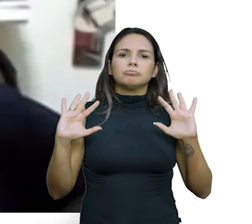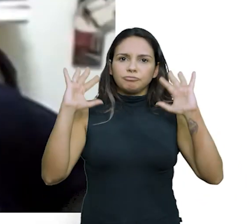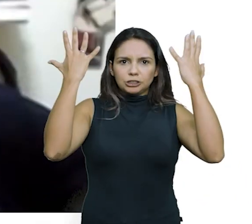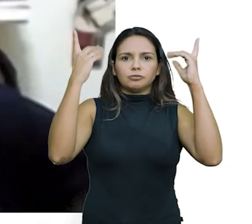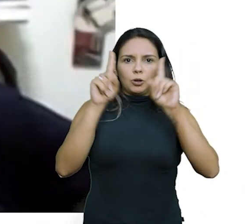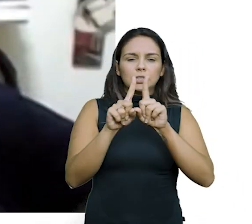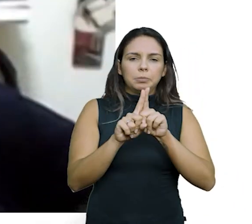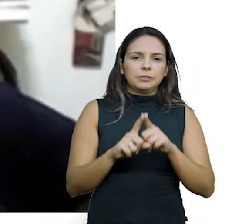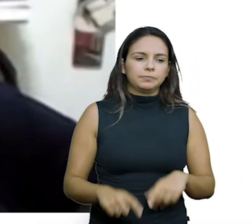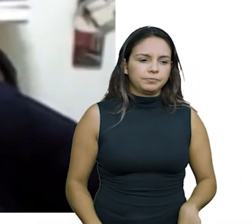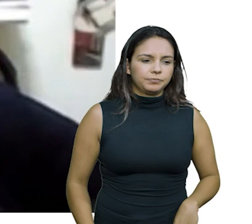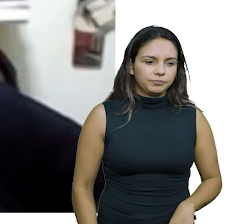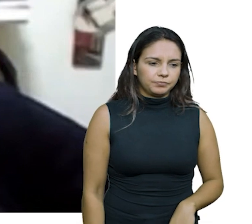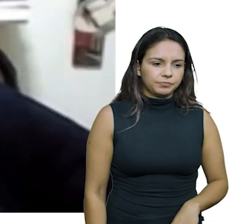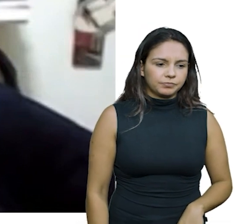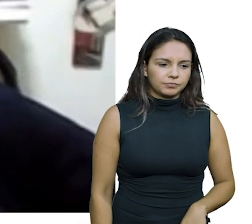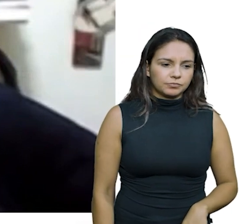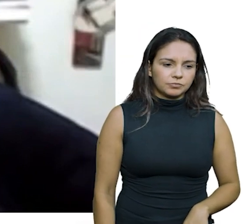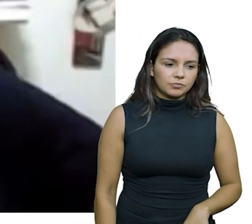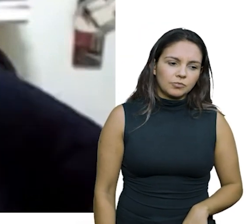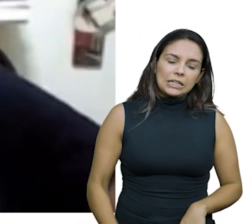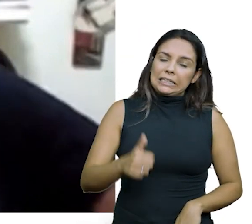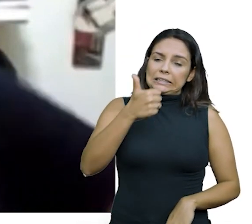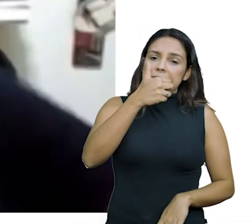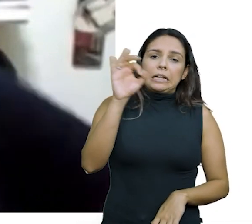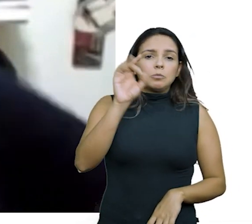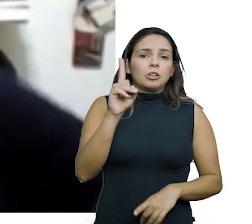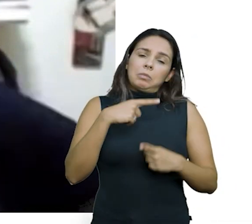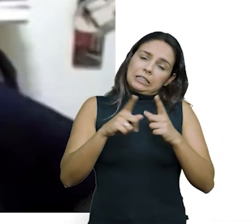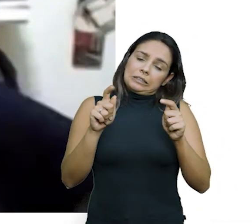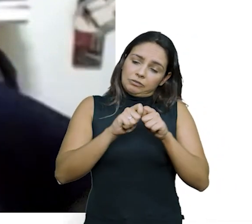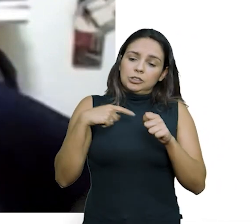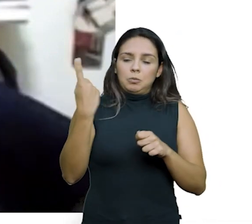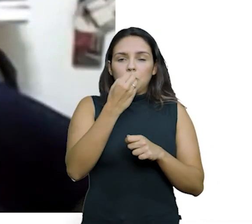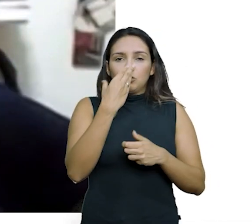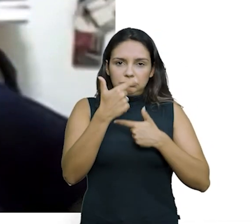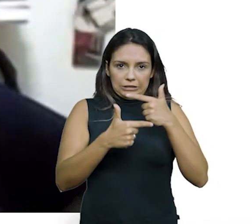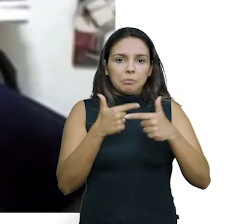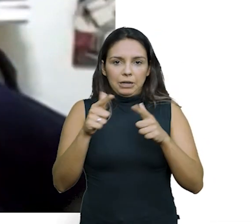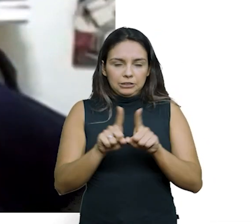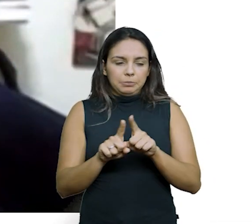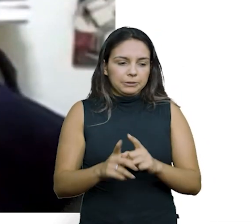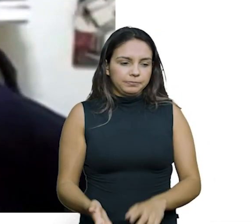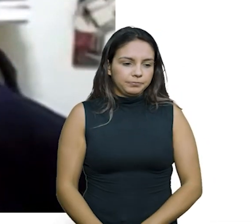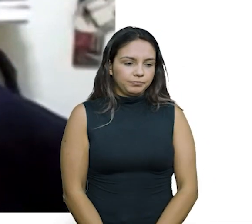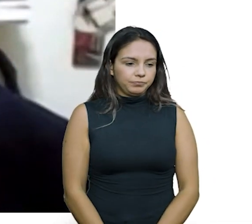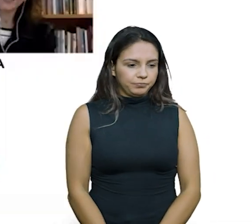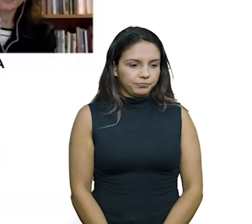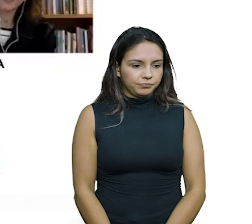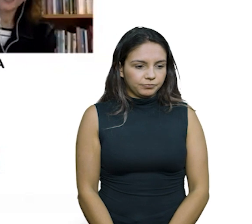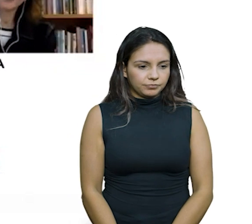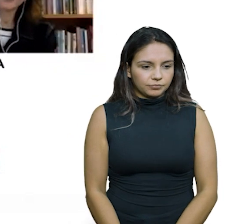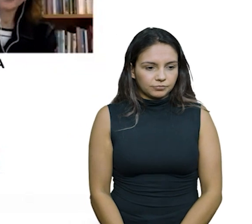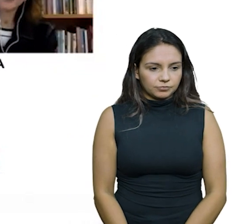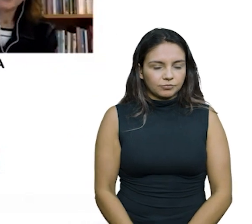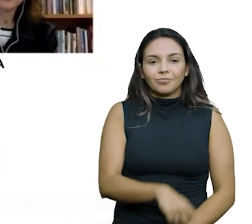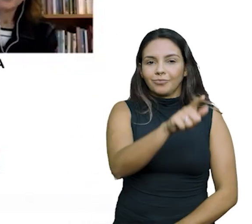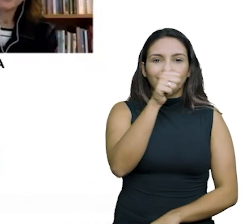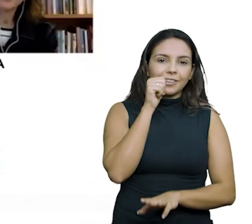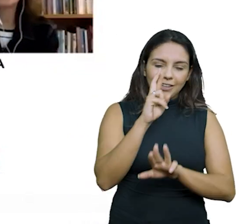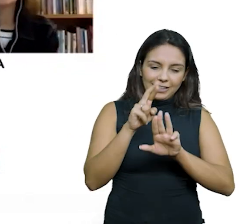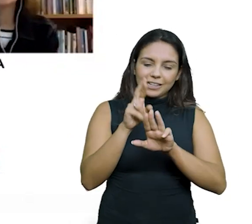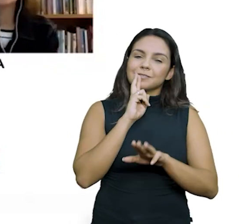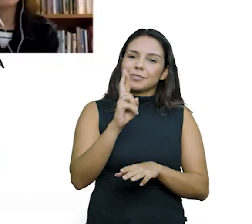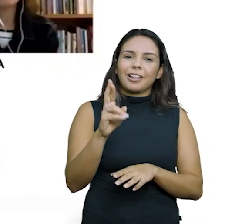também. Eu espero que não seja 100% assim, mas se for, tenho certeza que faremos um ótimo festival. Também, eu acho também. Não, FLI Araxá é